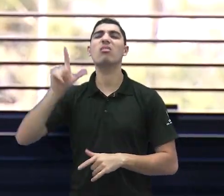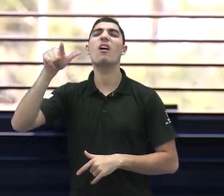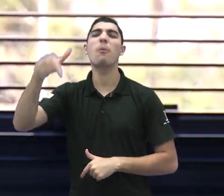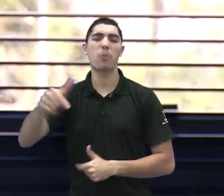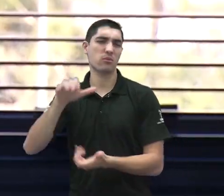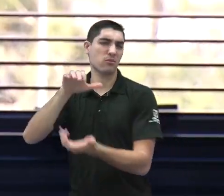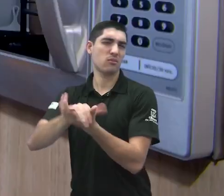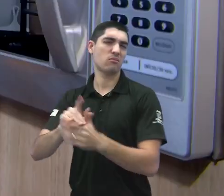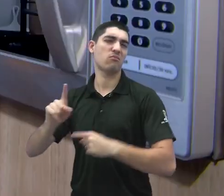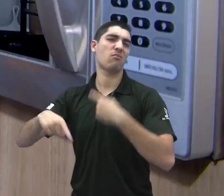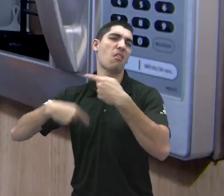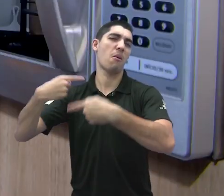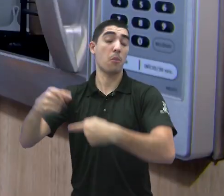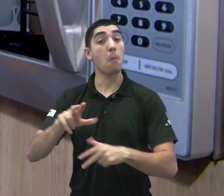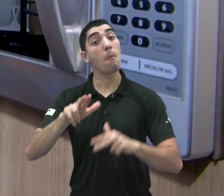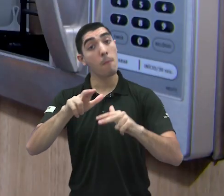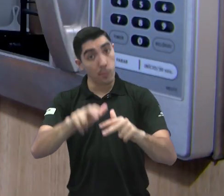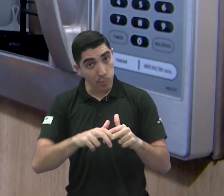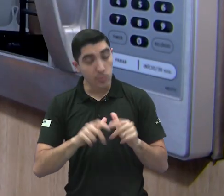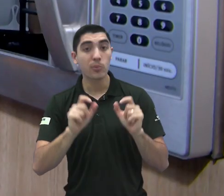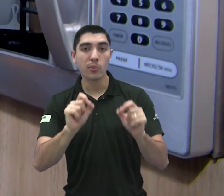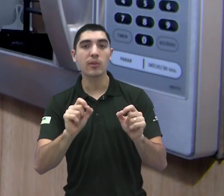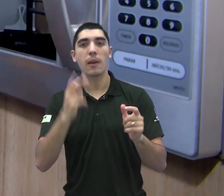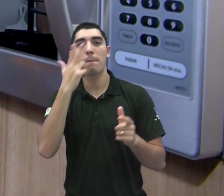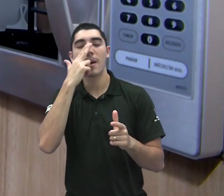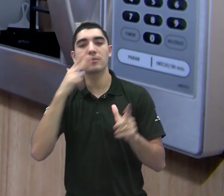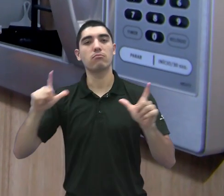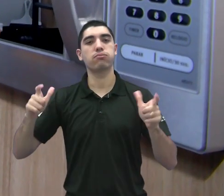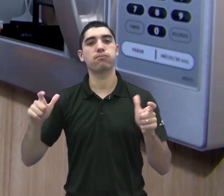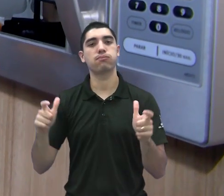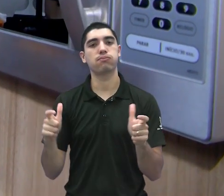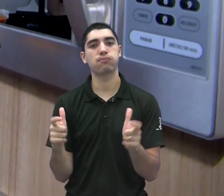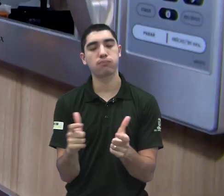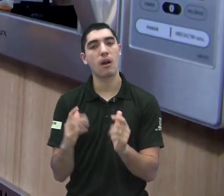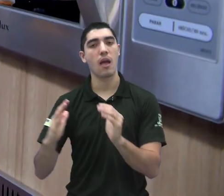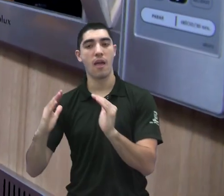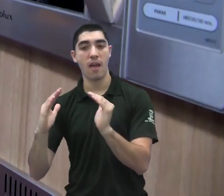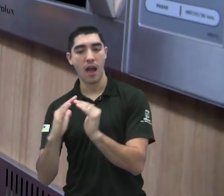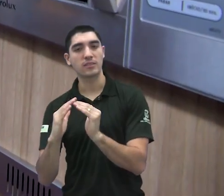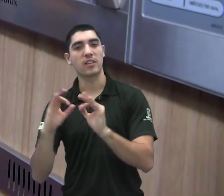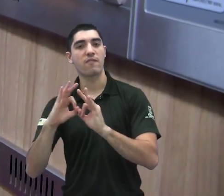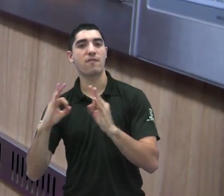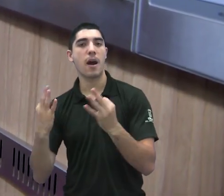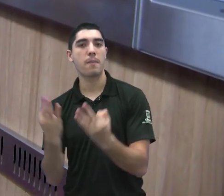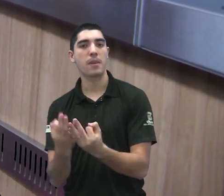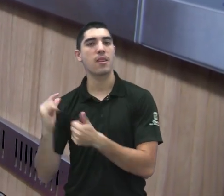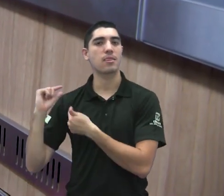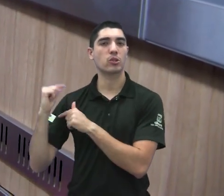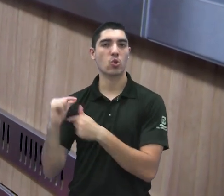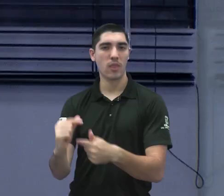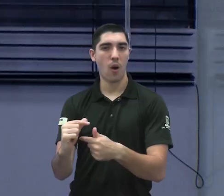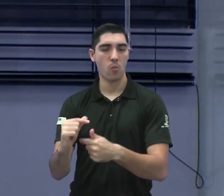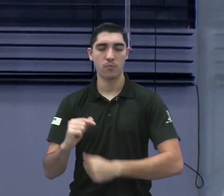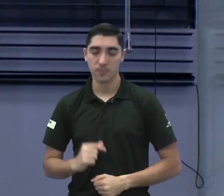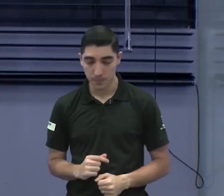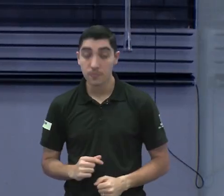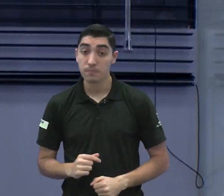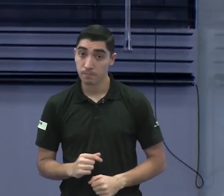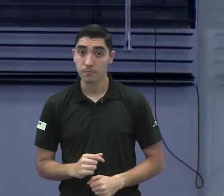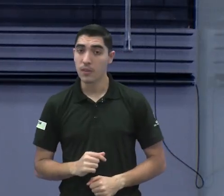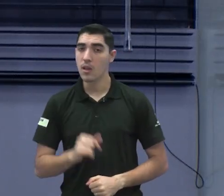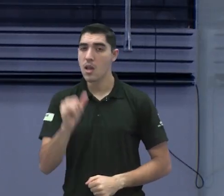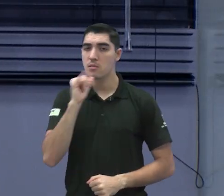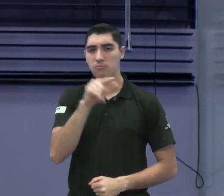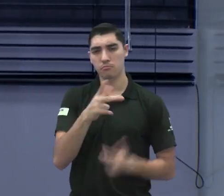esse momento, o que contribui para a redução dos lares formados por núcleos familiares tradicionais. Então, você